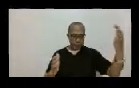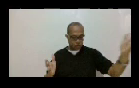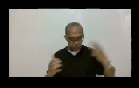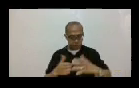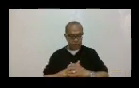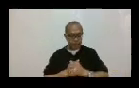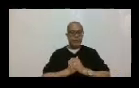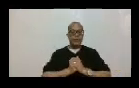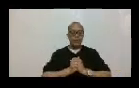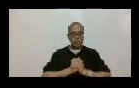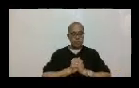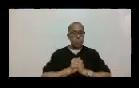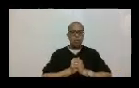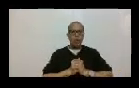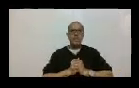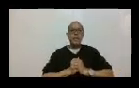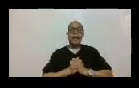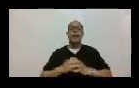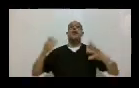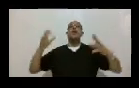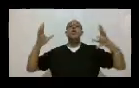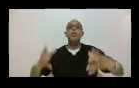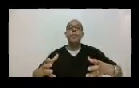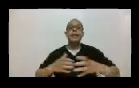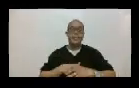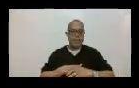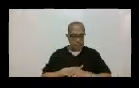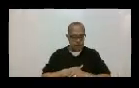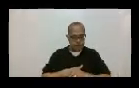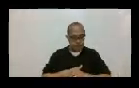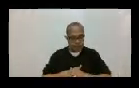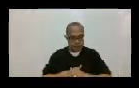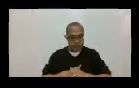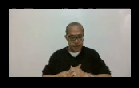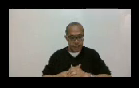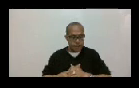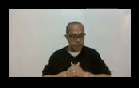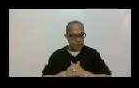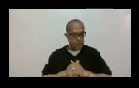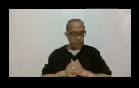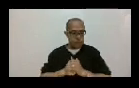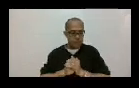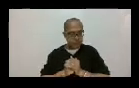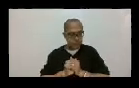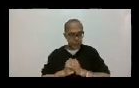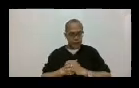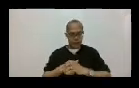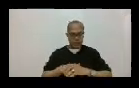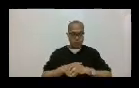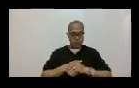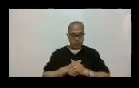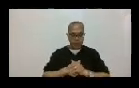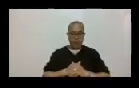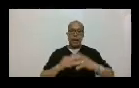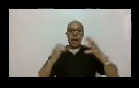tudo criança jovem ou idoso tá nós vamos discutir hoje a urbanização dentro da visão dos aspectos